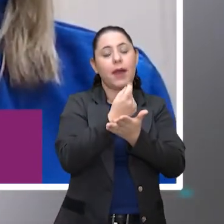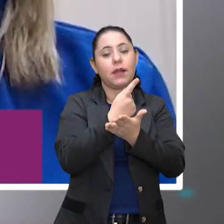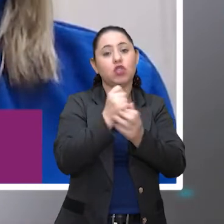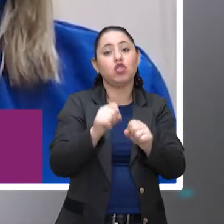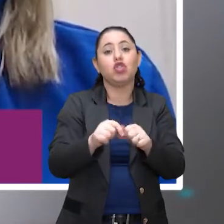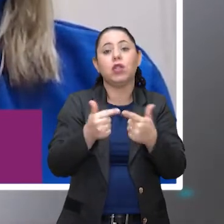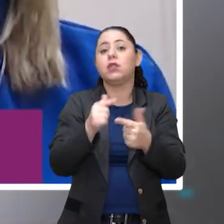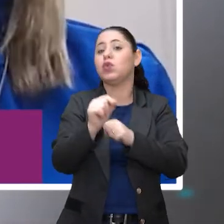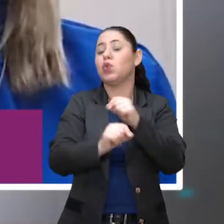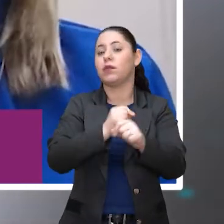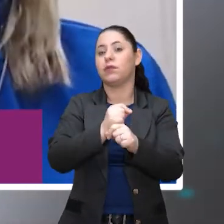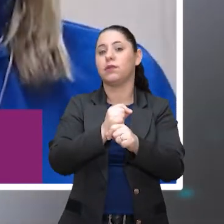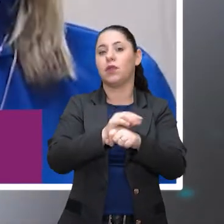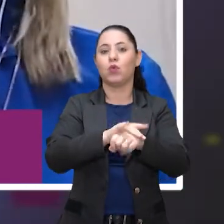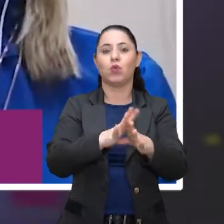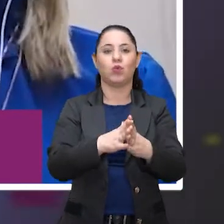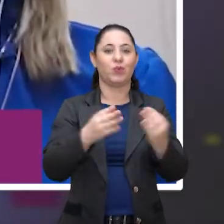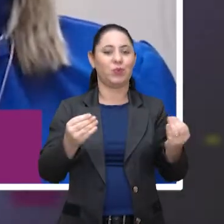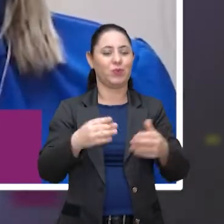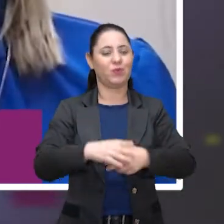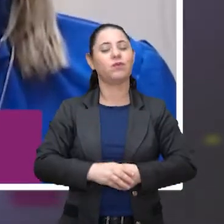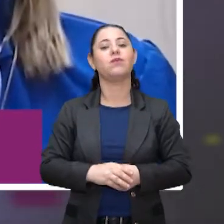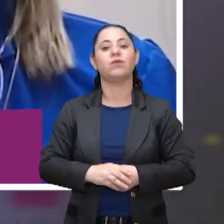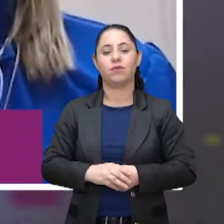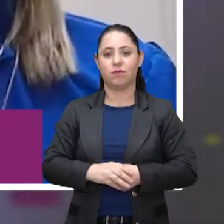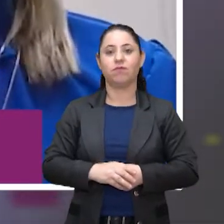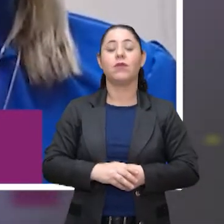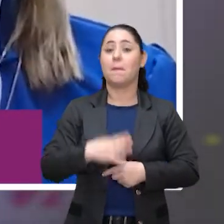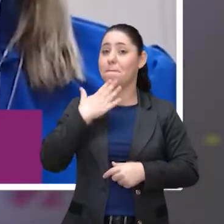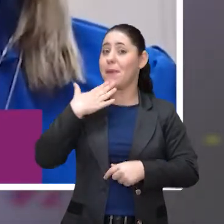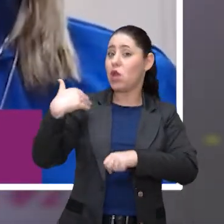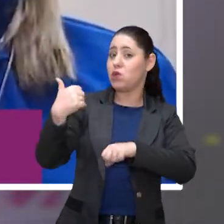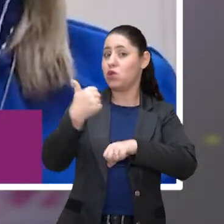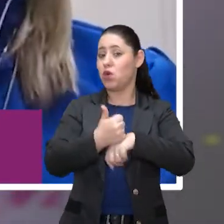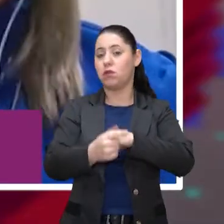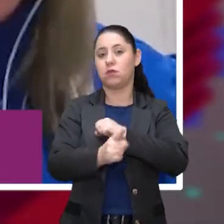cura. Com menores tratamentos.